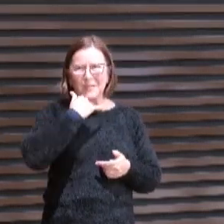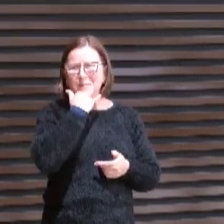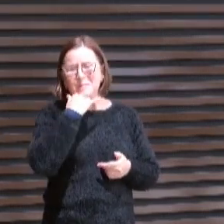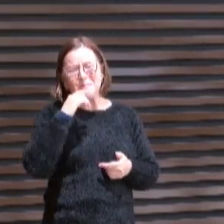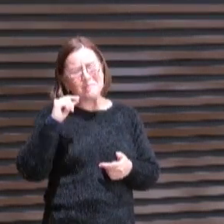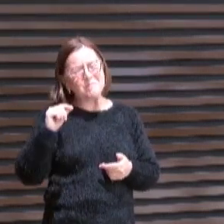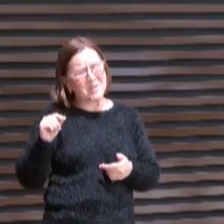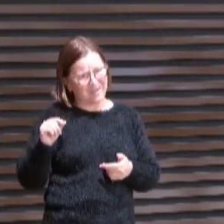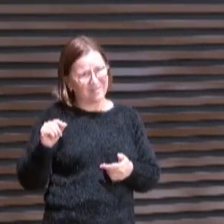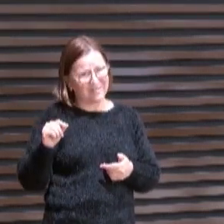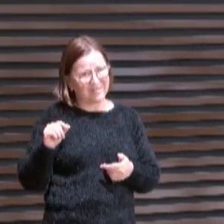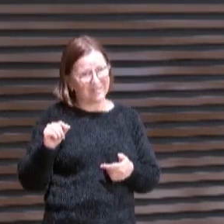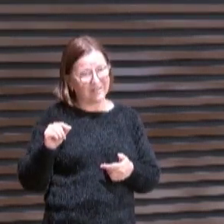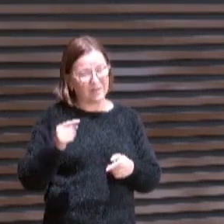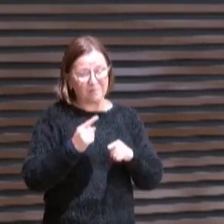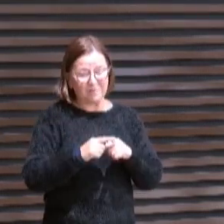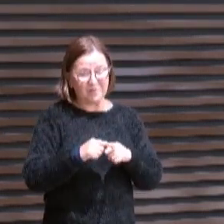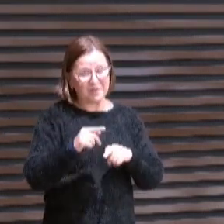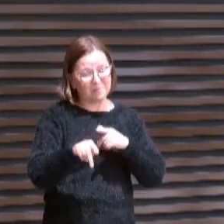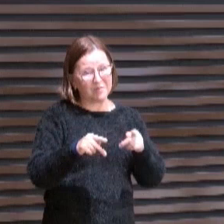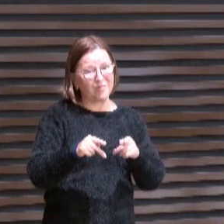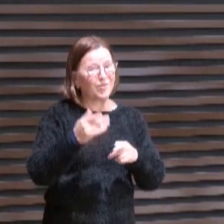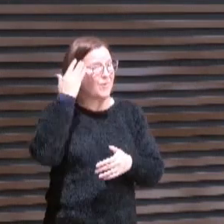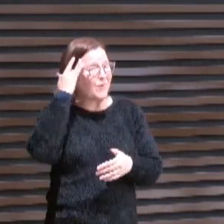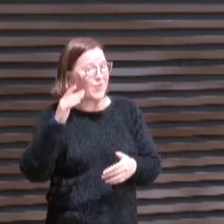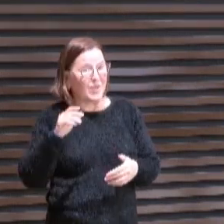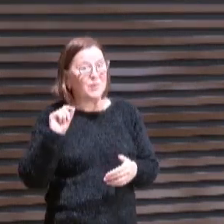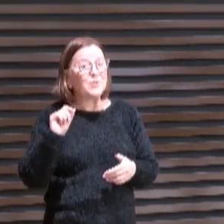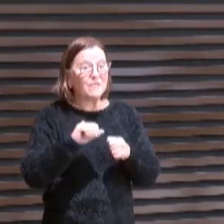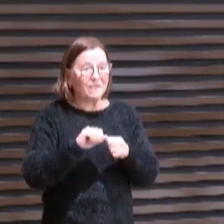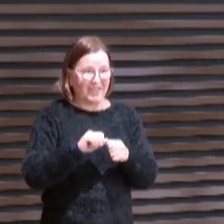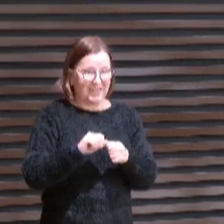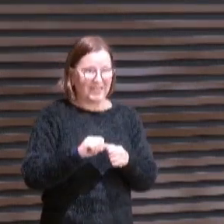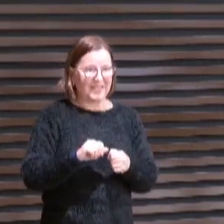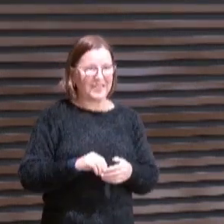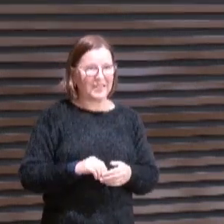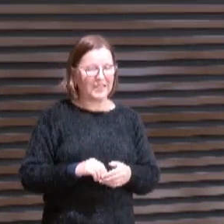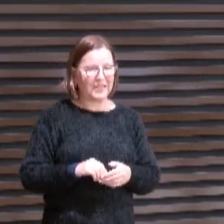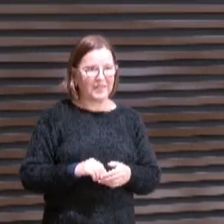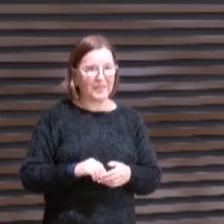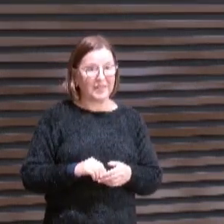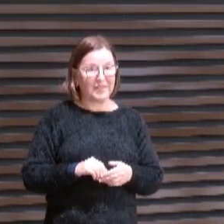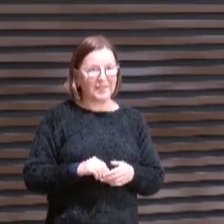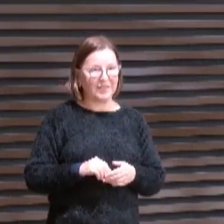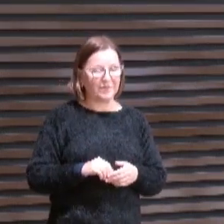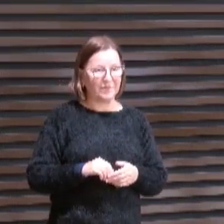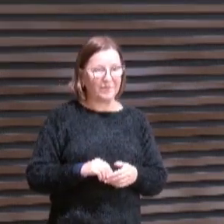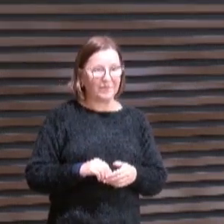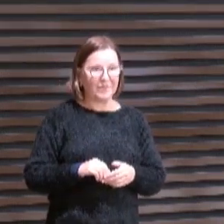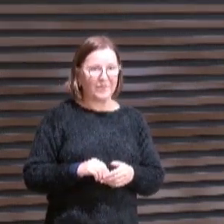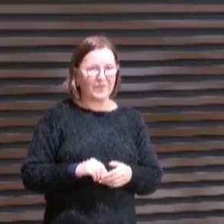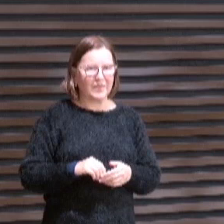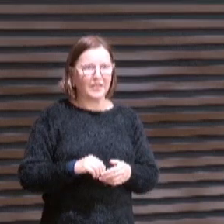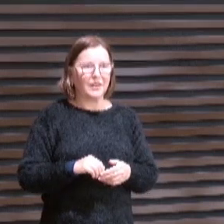perdoa-lhes, porque eles não sabem o que fazem. Se você notar, o sotaque é divino. Pai.